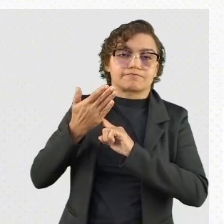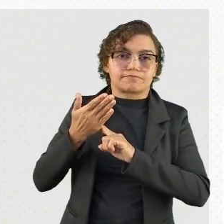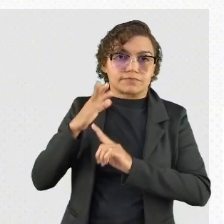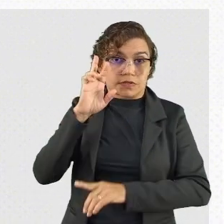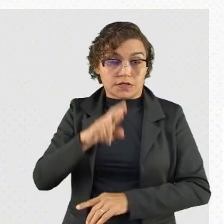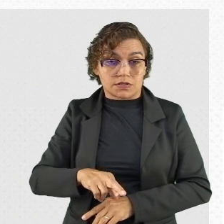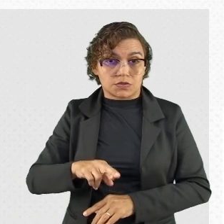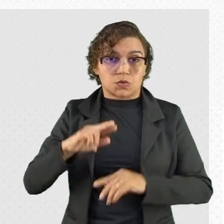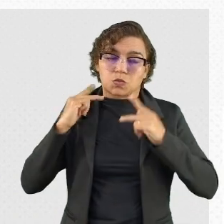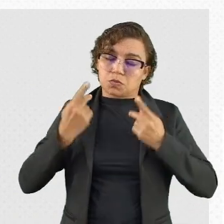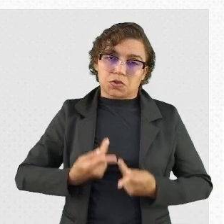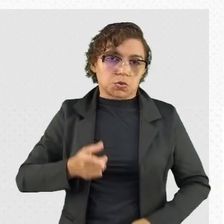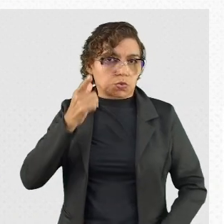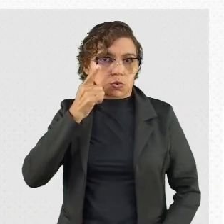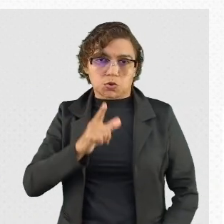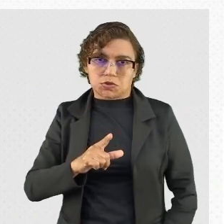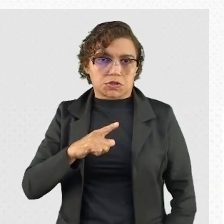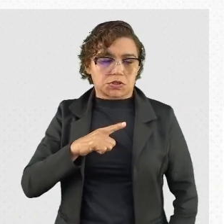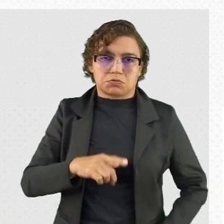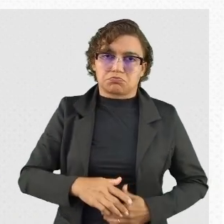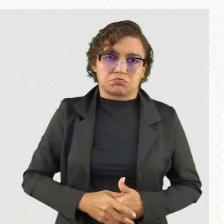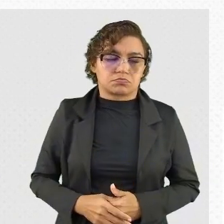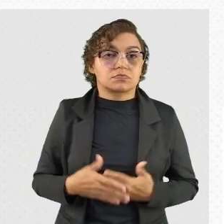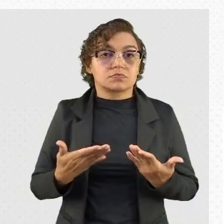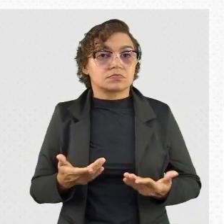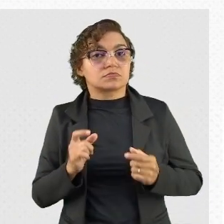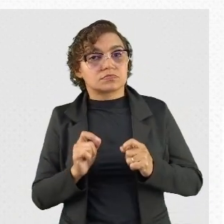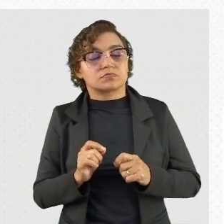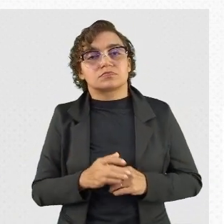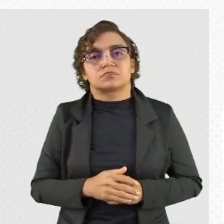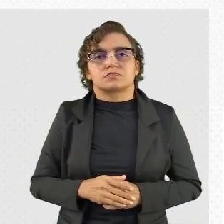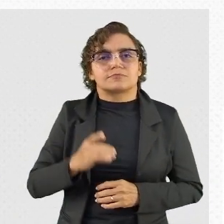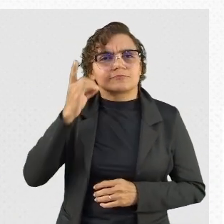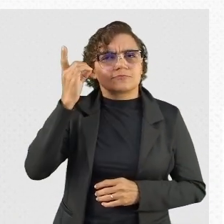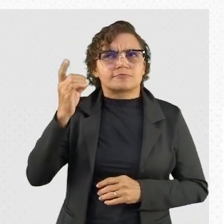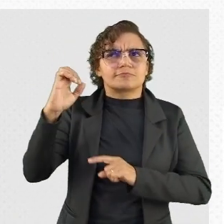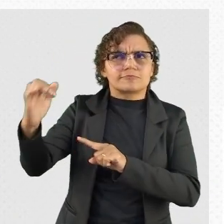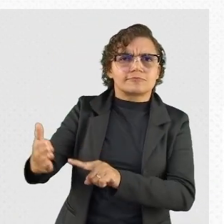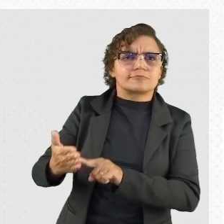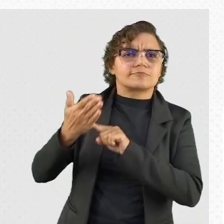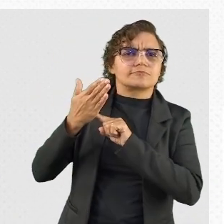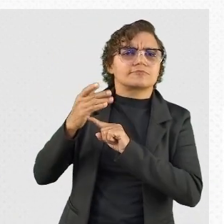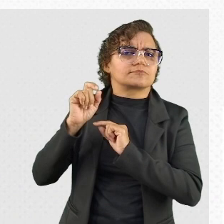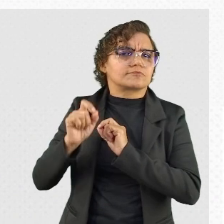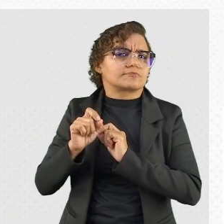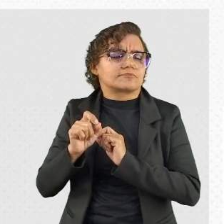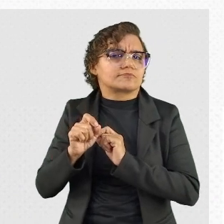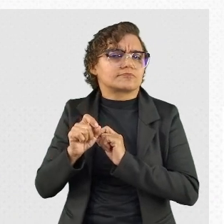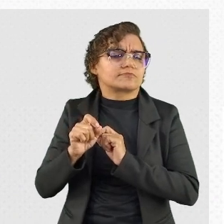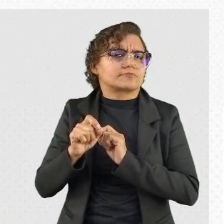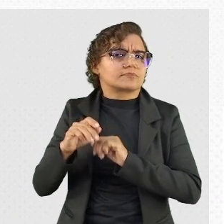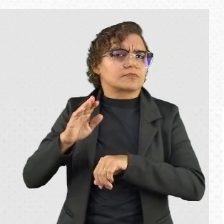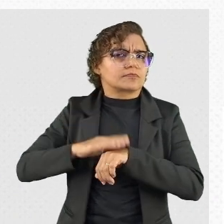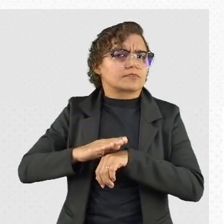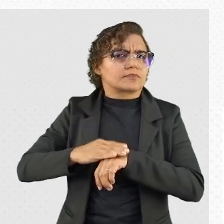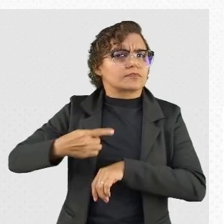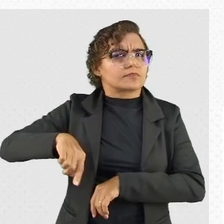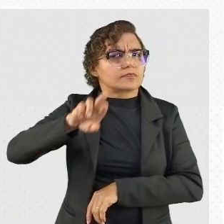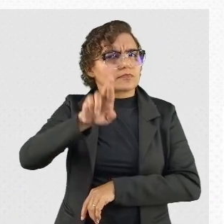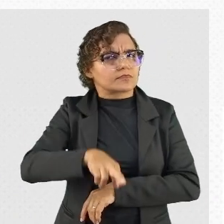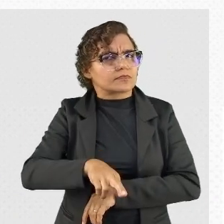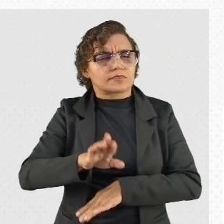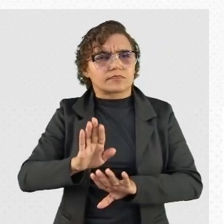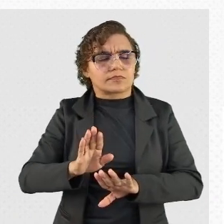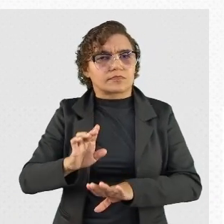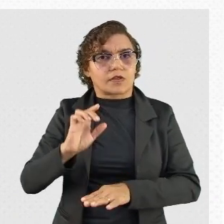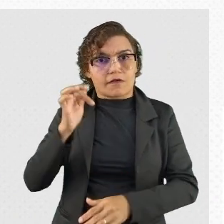razão humana não consegue alcançar. Então, a ideia de revelação não é um atributo ali da nossa razão, é um